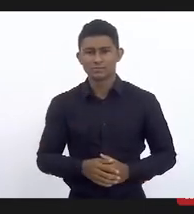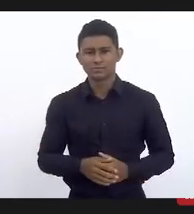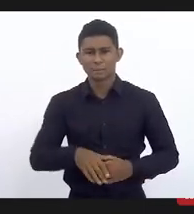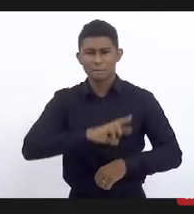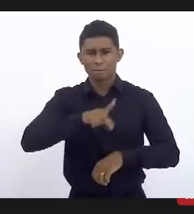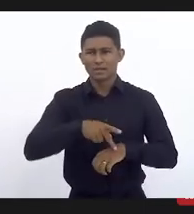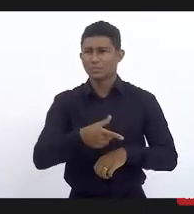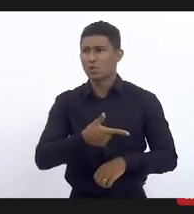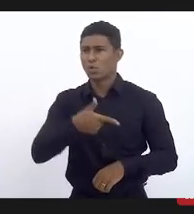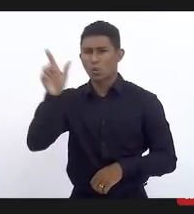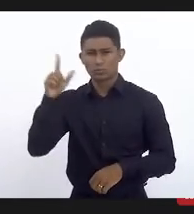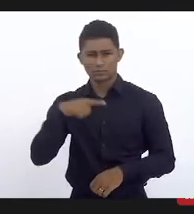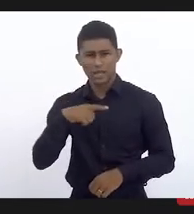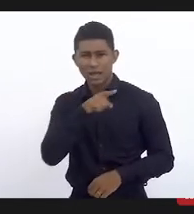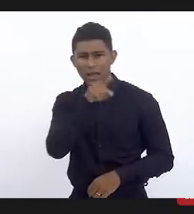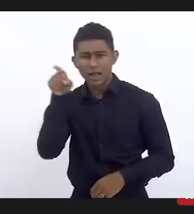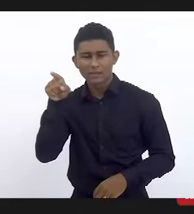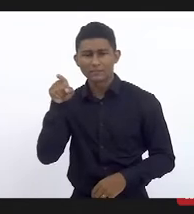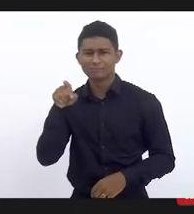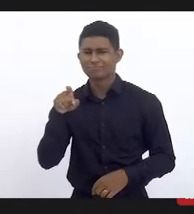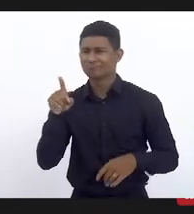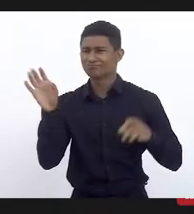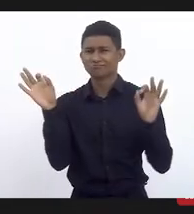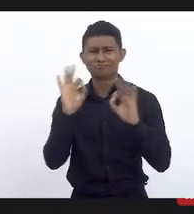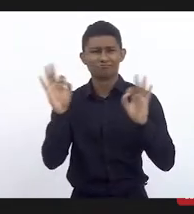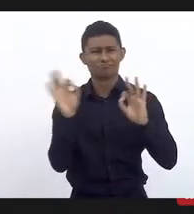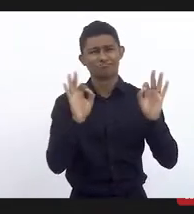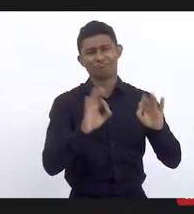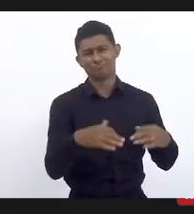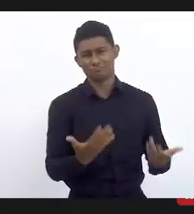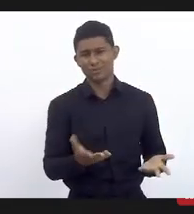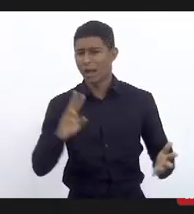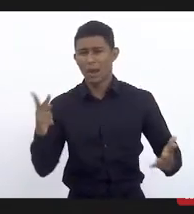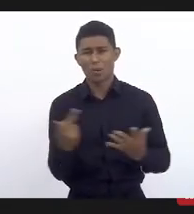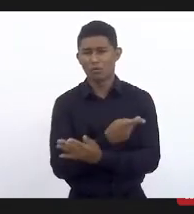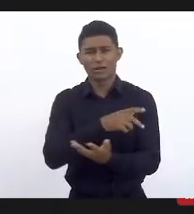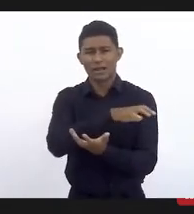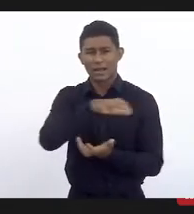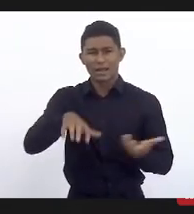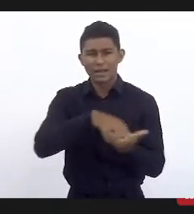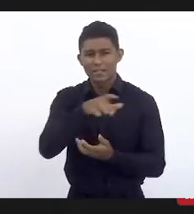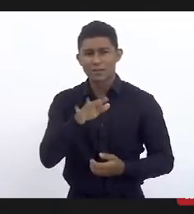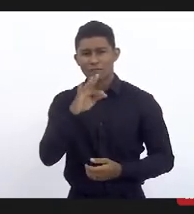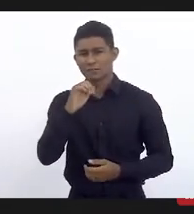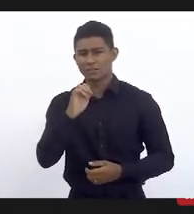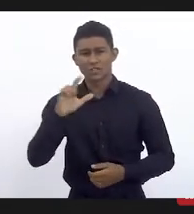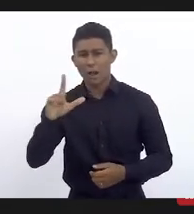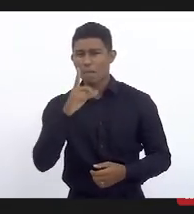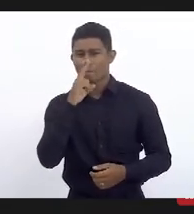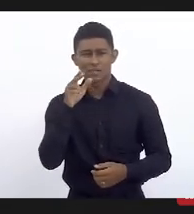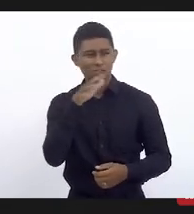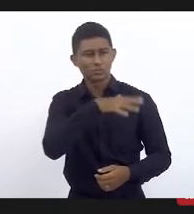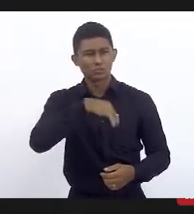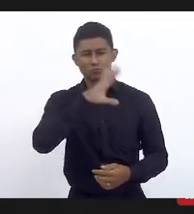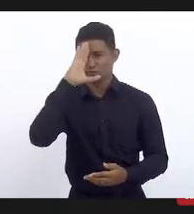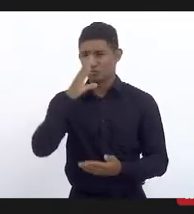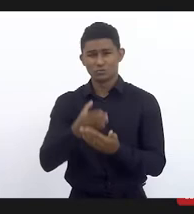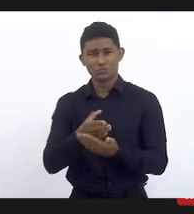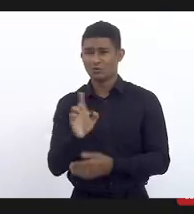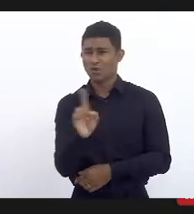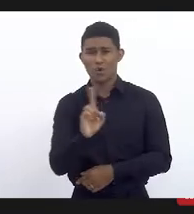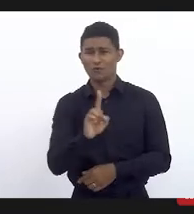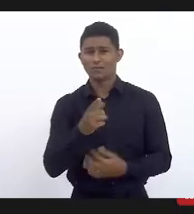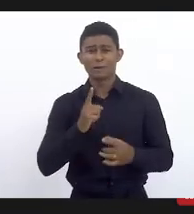do mundo hoje vai ter isso. E eu estou gerando uma crise fiscal, uma crise de insegurança, uma crise de confiança por uma regra